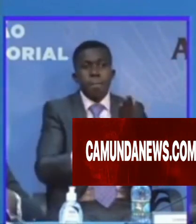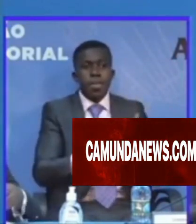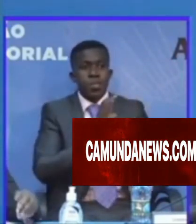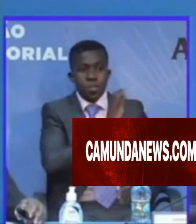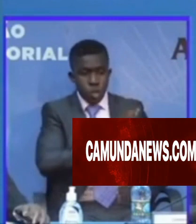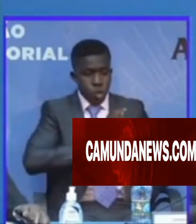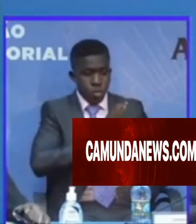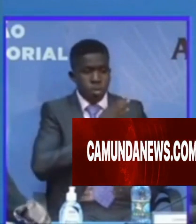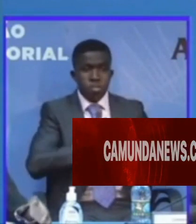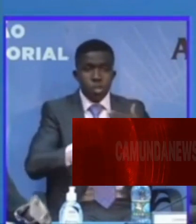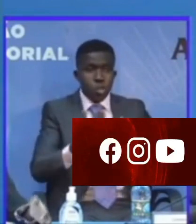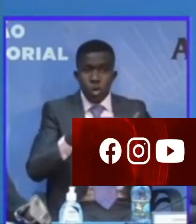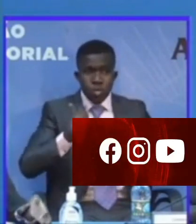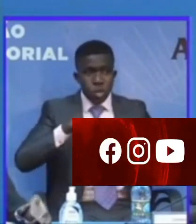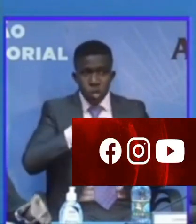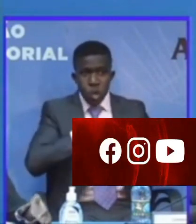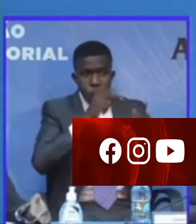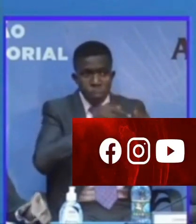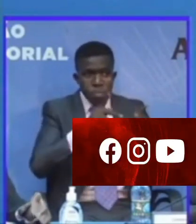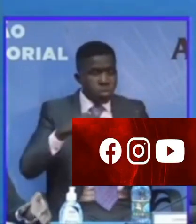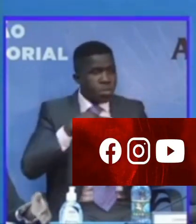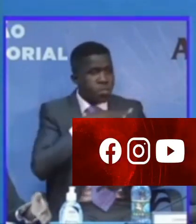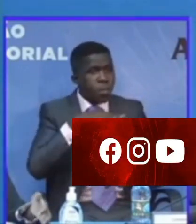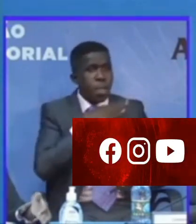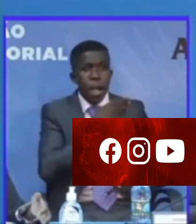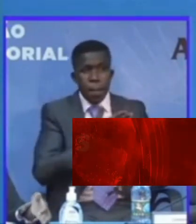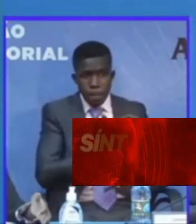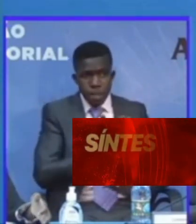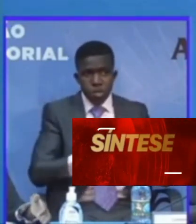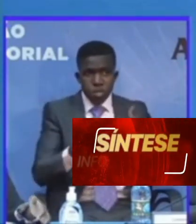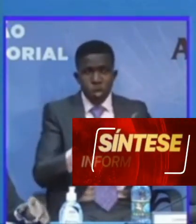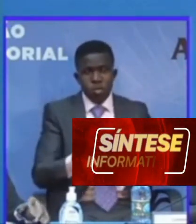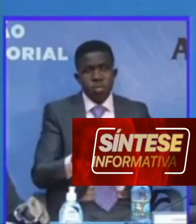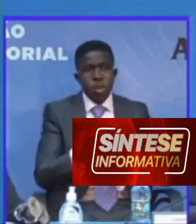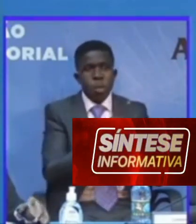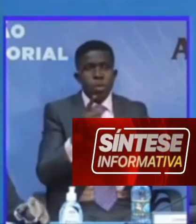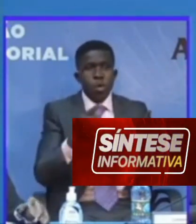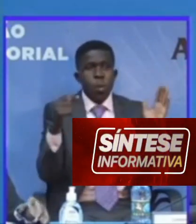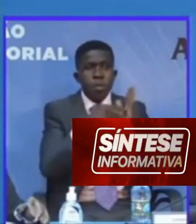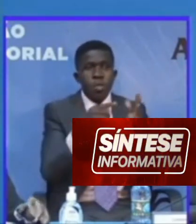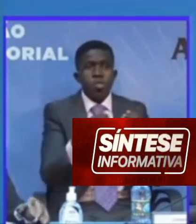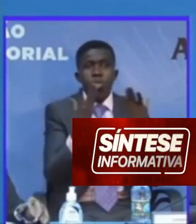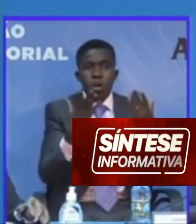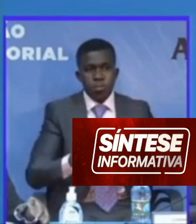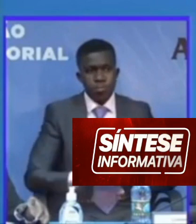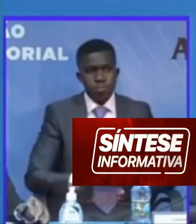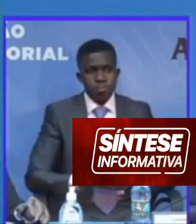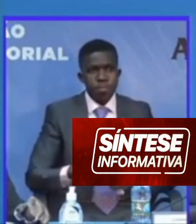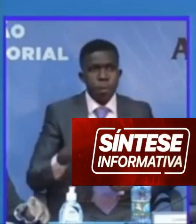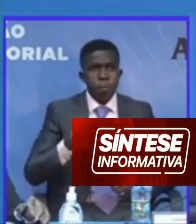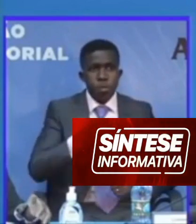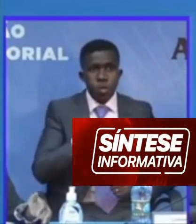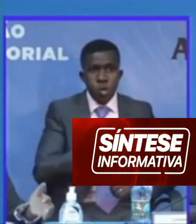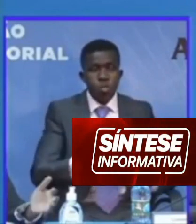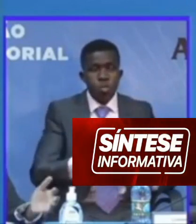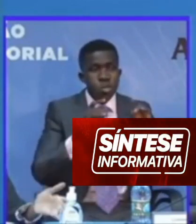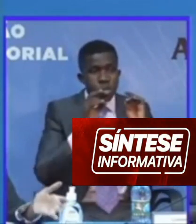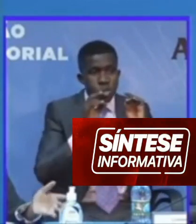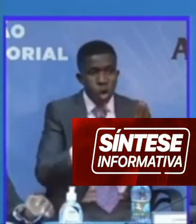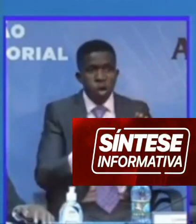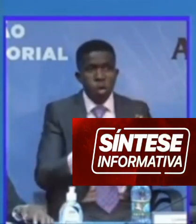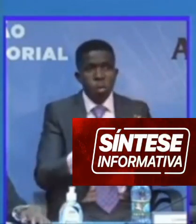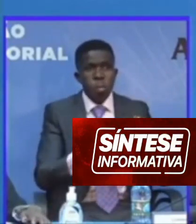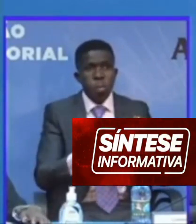todo o envolvente, de todos que estão à nossa volta. O que nós queremos aqui é desejar as rápidas melhoras